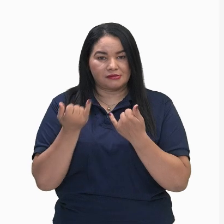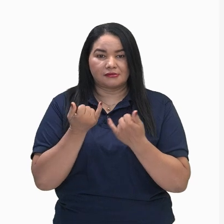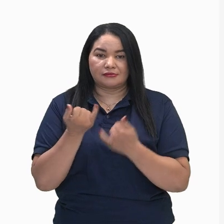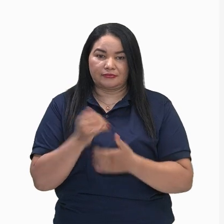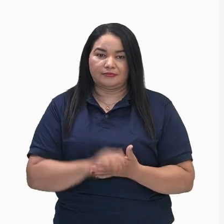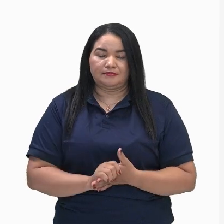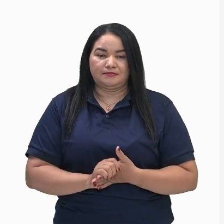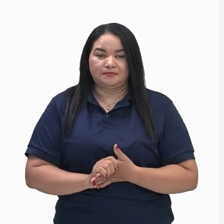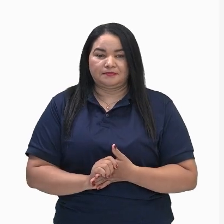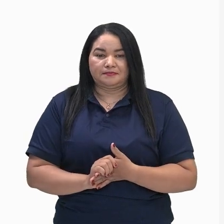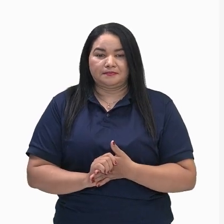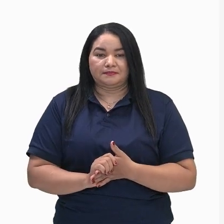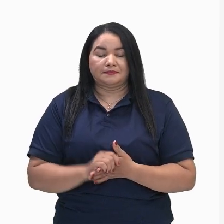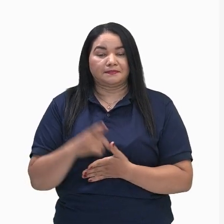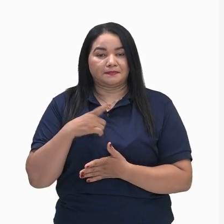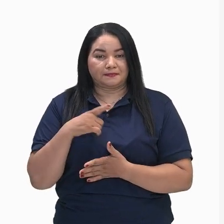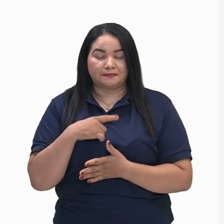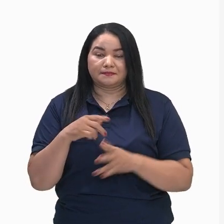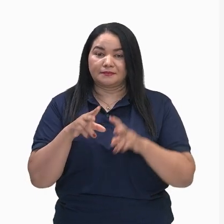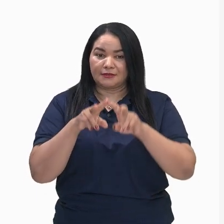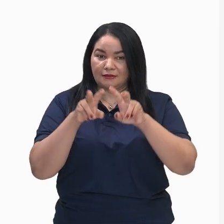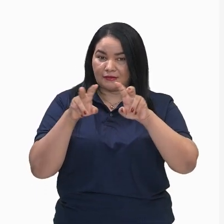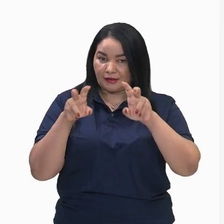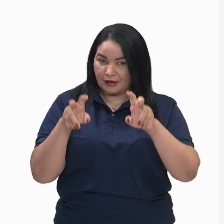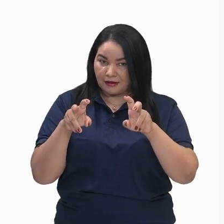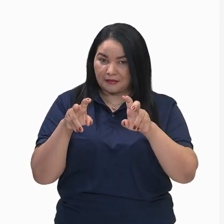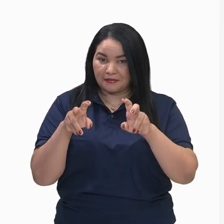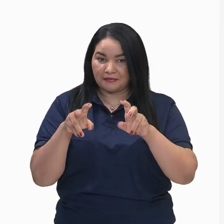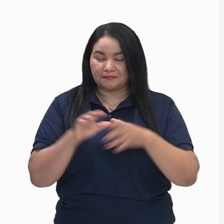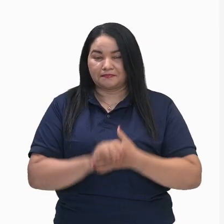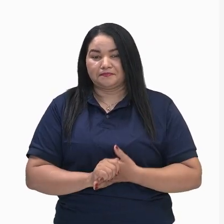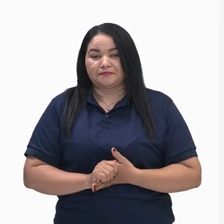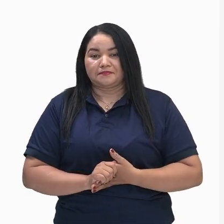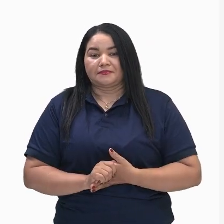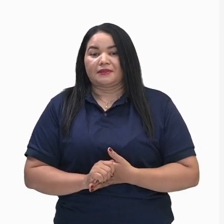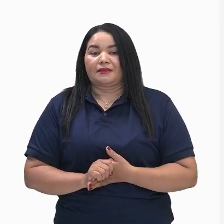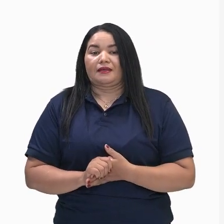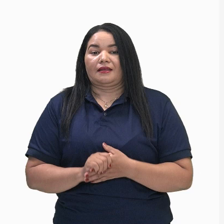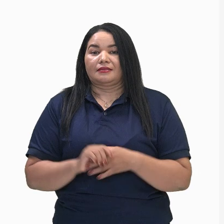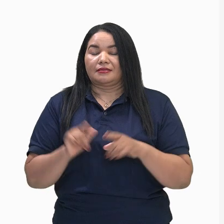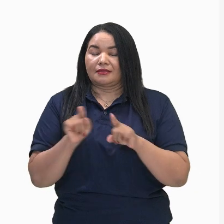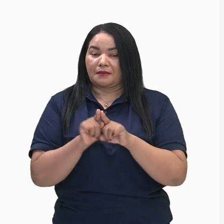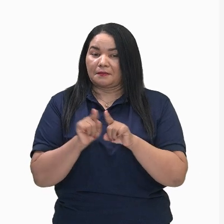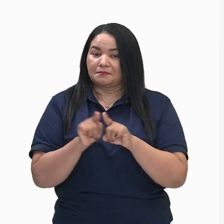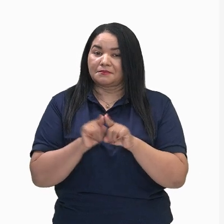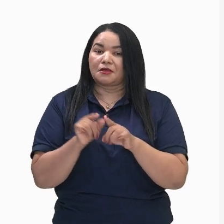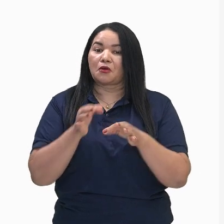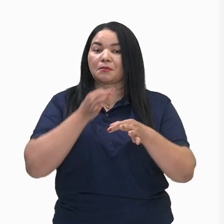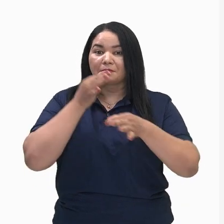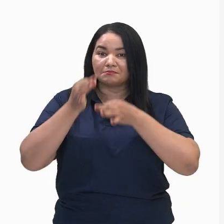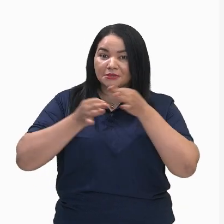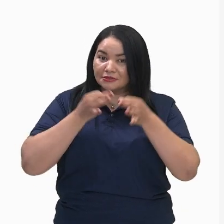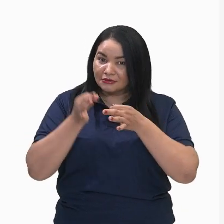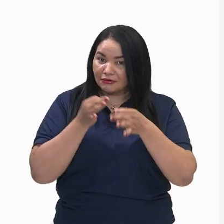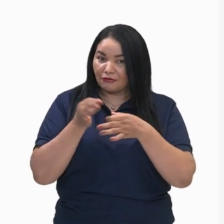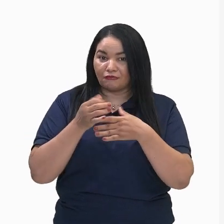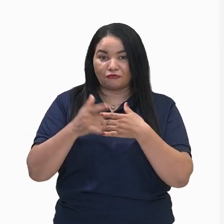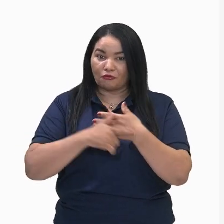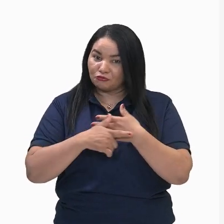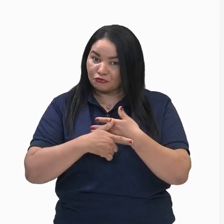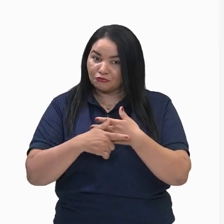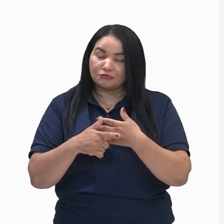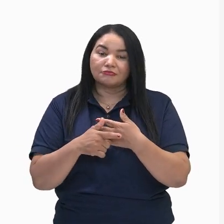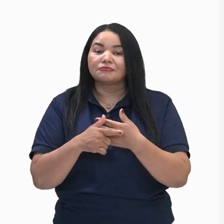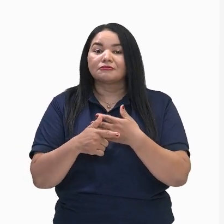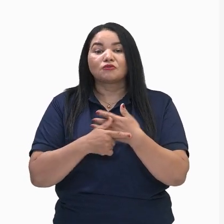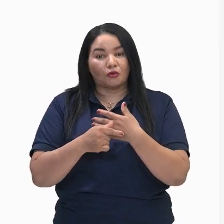Vai ter o tema que vai ser discutido, vai ter o ponto de vista do autor, ele vai falar, vai dar